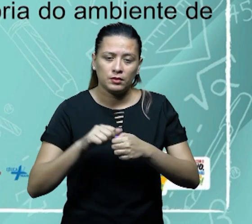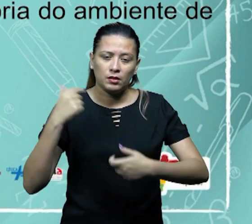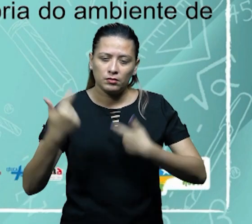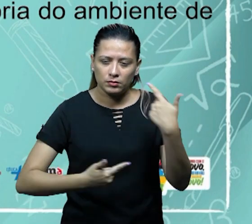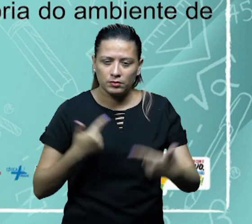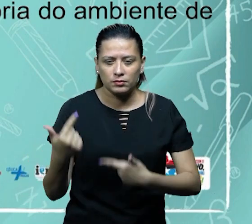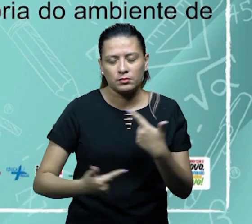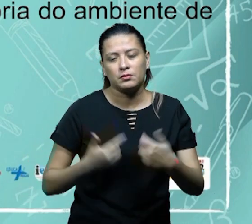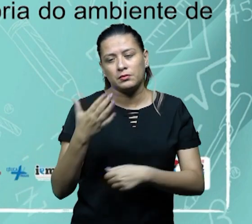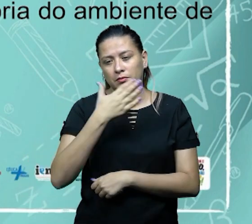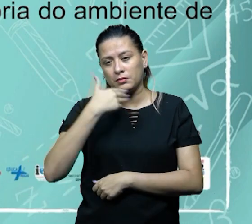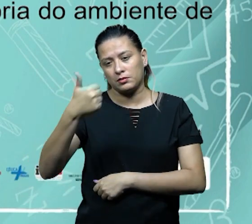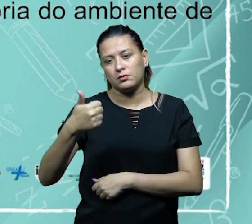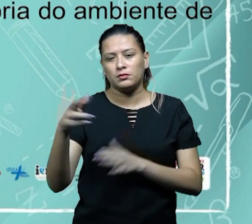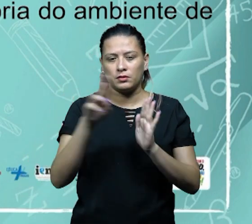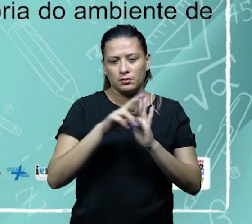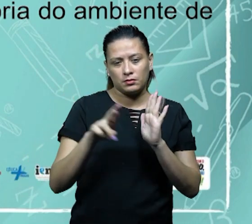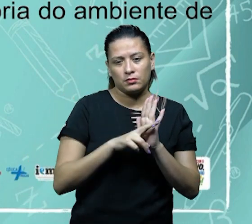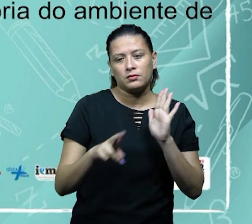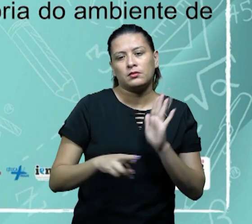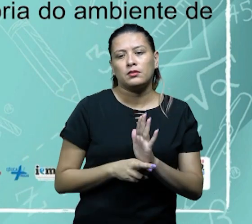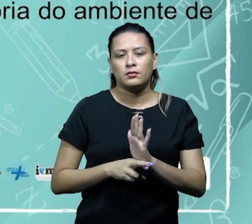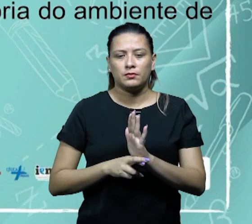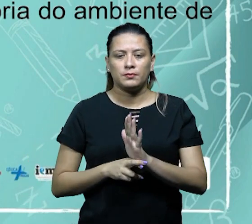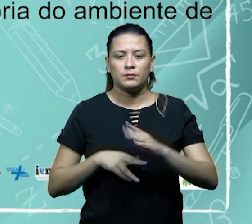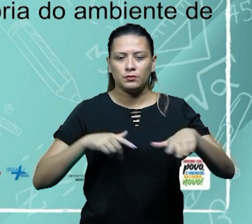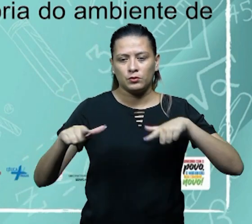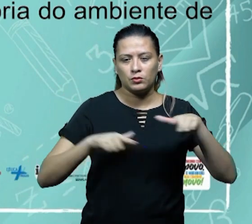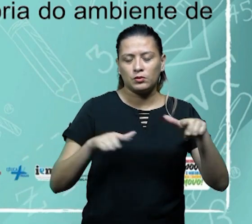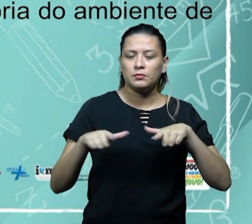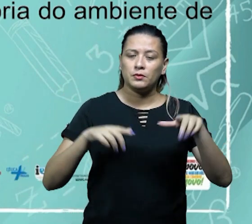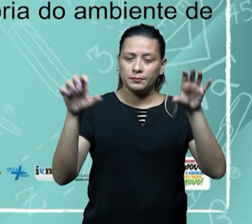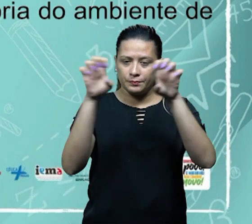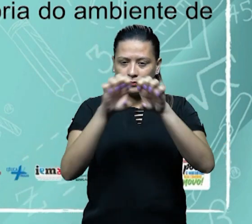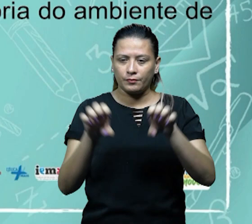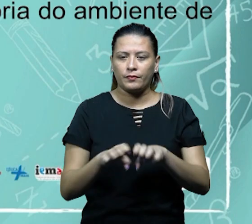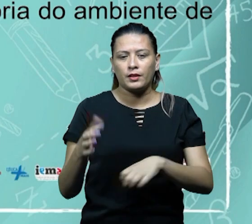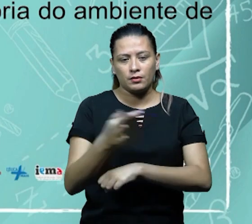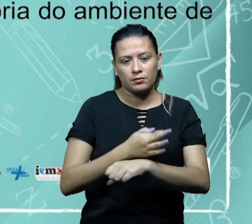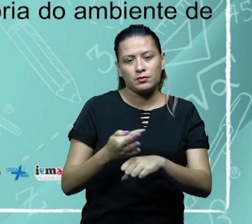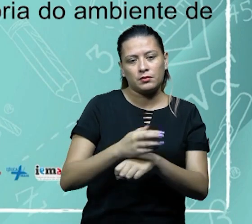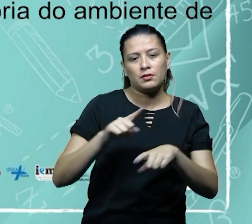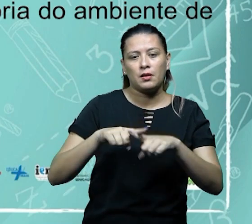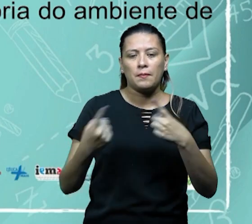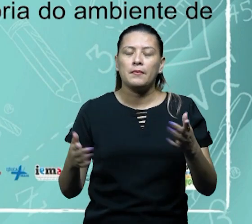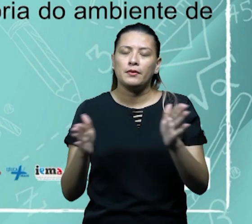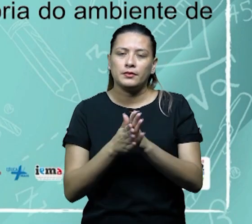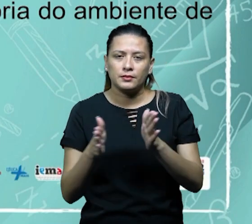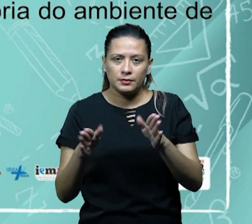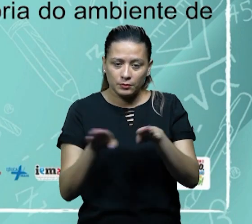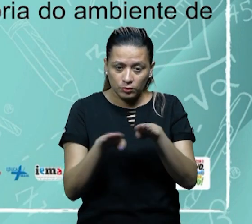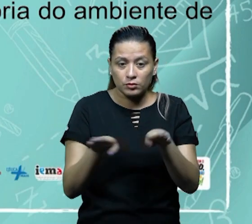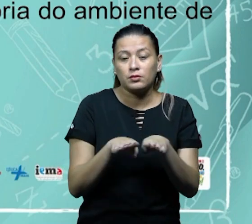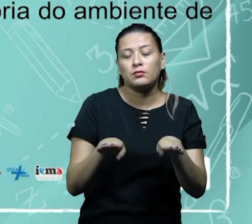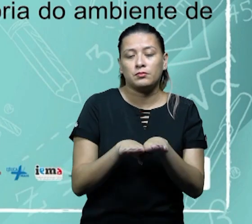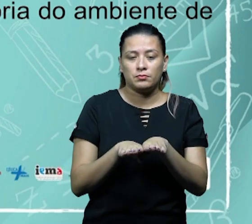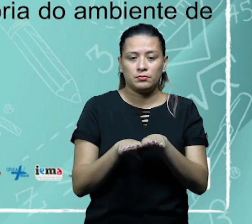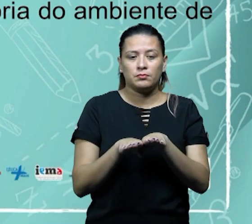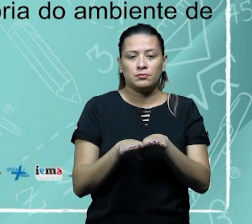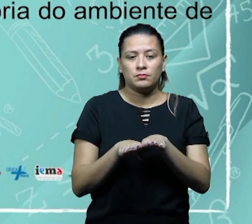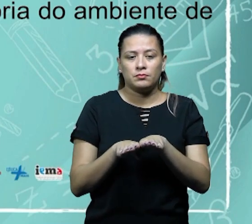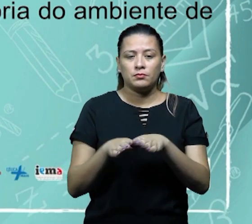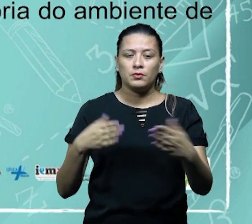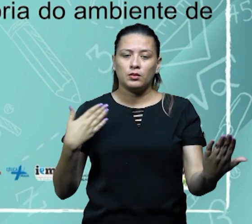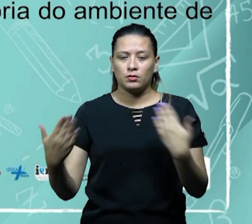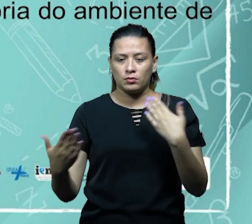depende apenas da melhoria das regras, dos sistemas de trabalhos estruturais e formais, mas também de elementos relacionados à afetividade